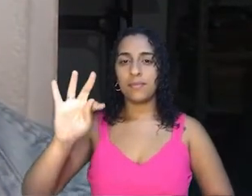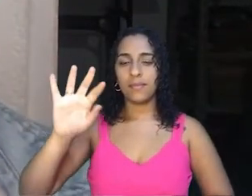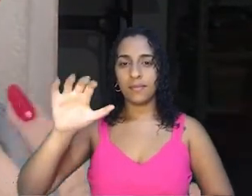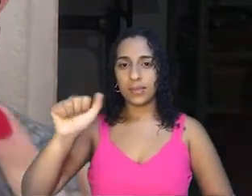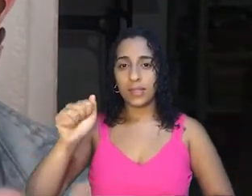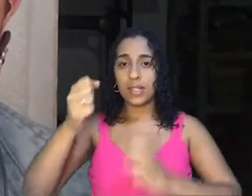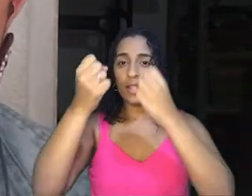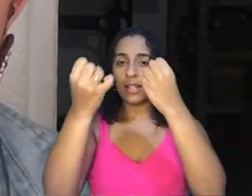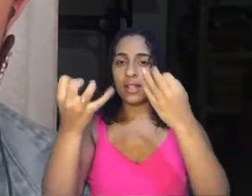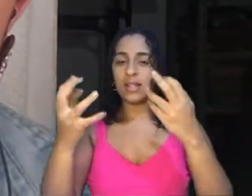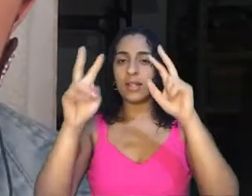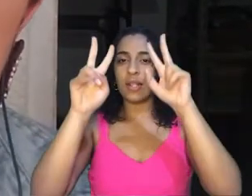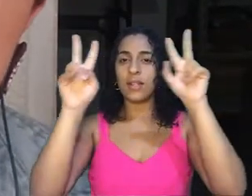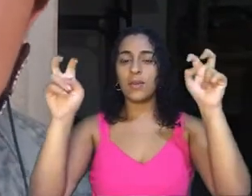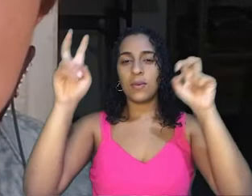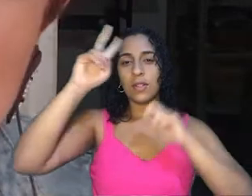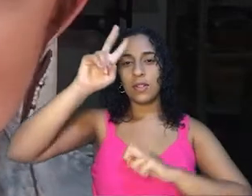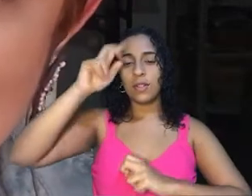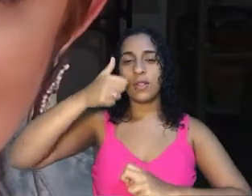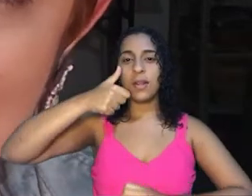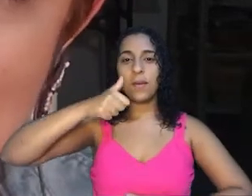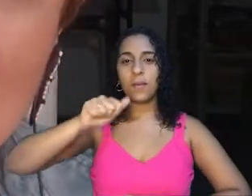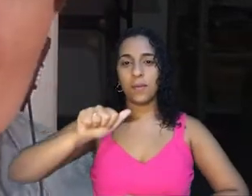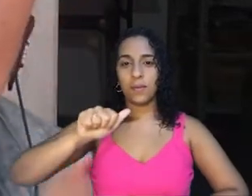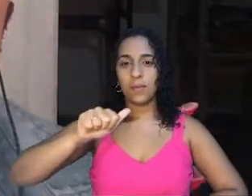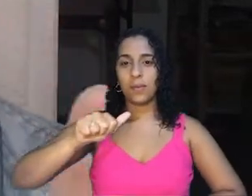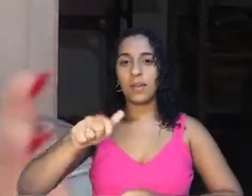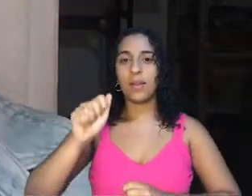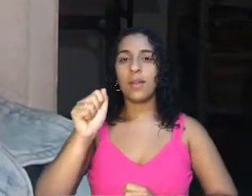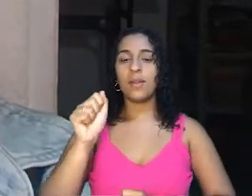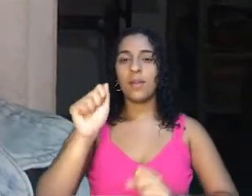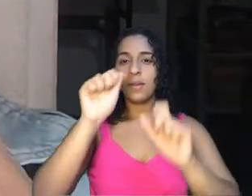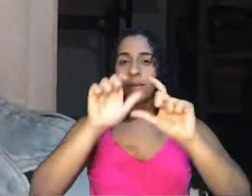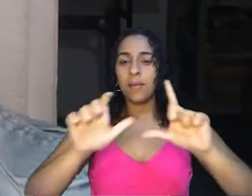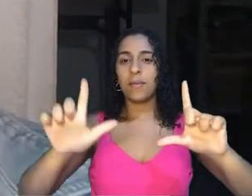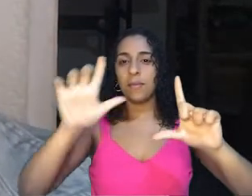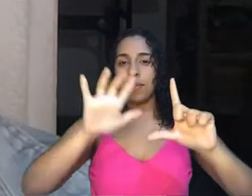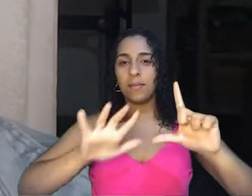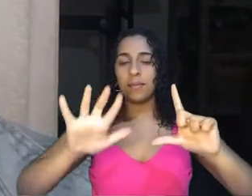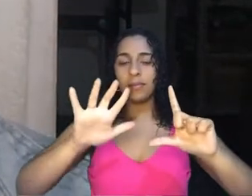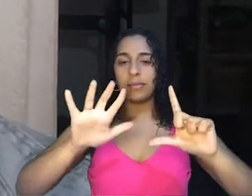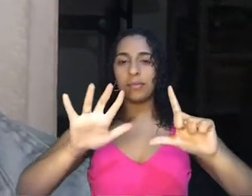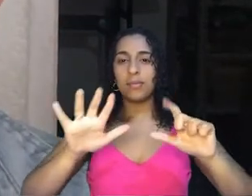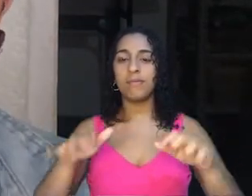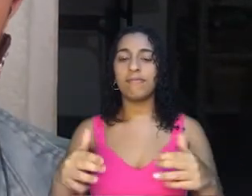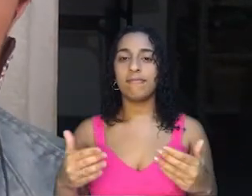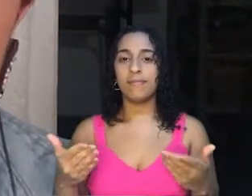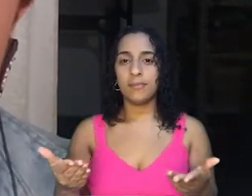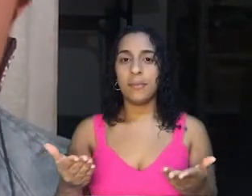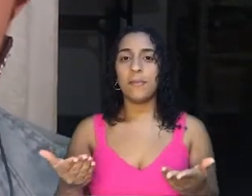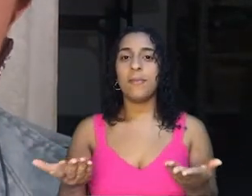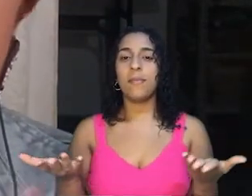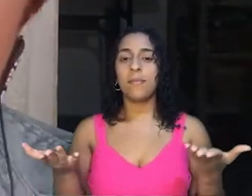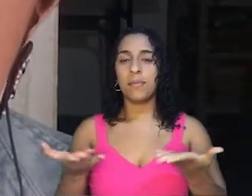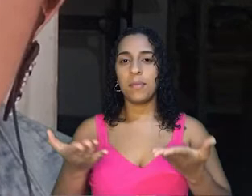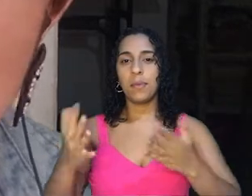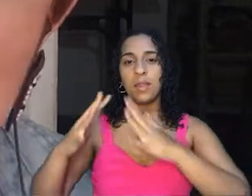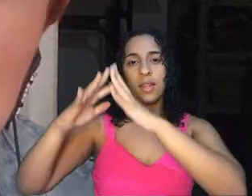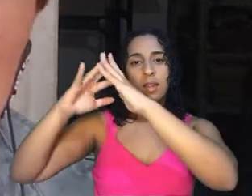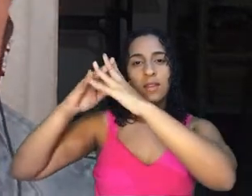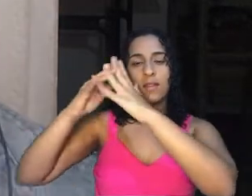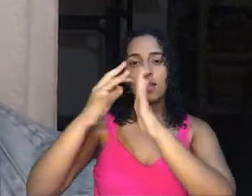gênero imagens e Sertões a partir da reflexão desse texto Vou sugerir Algumas